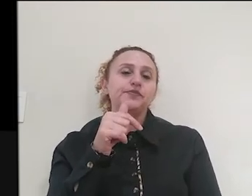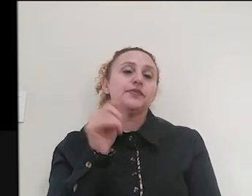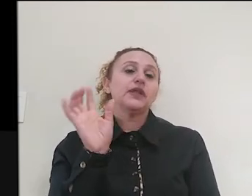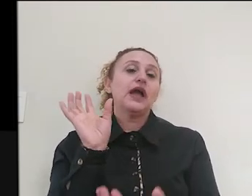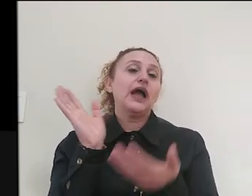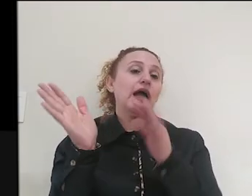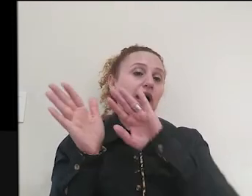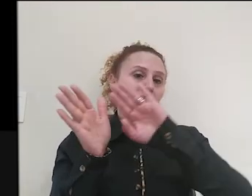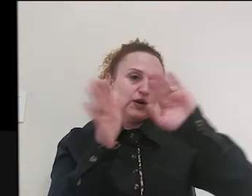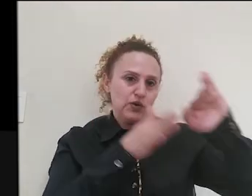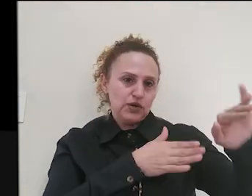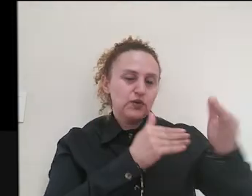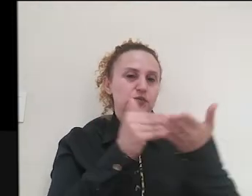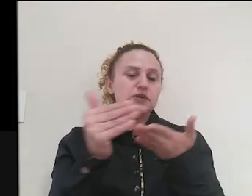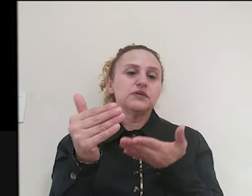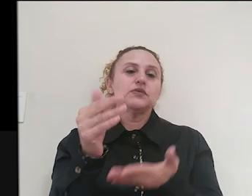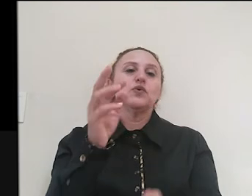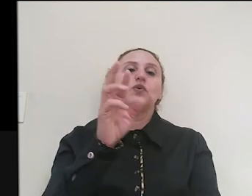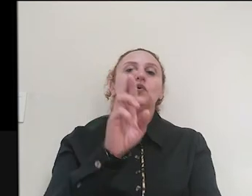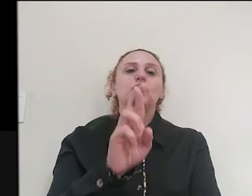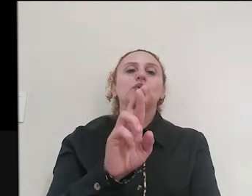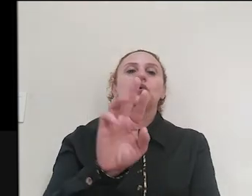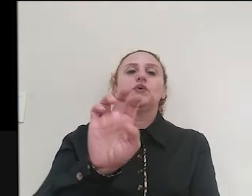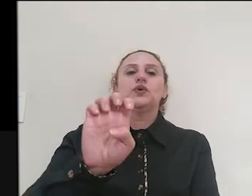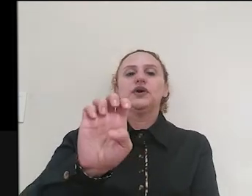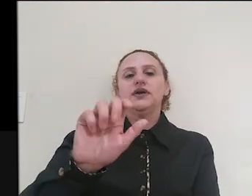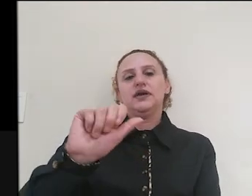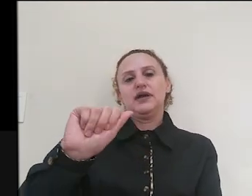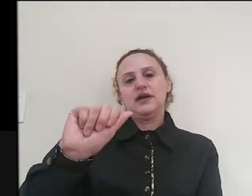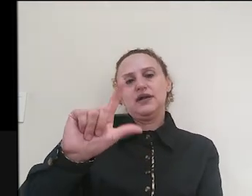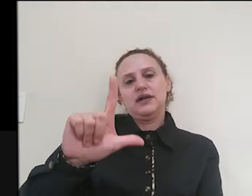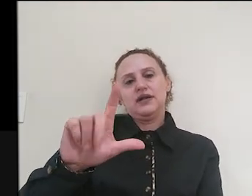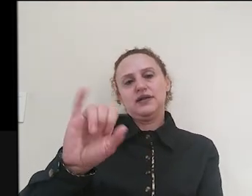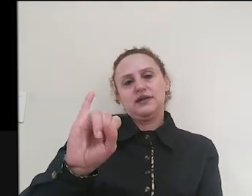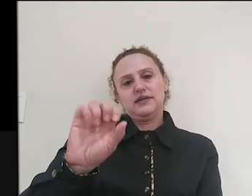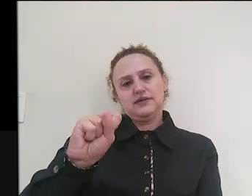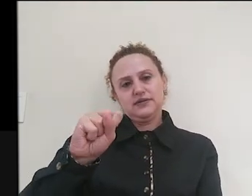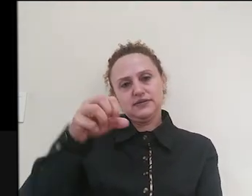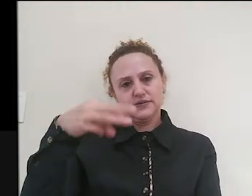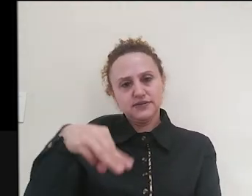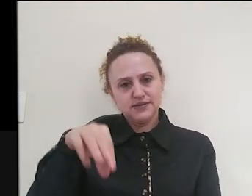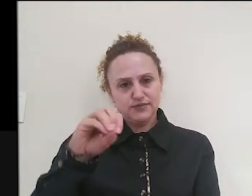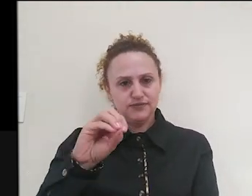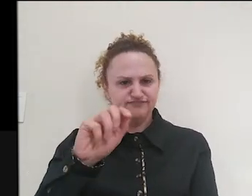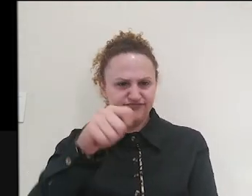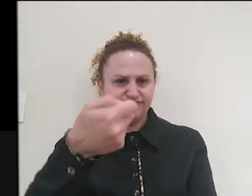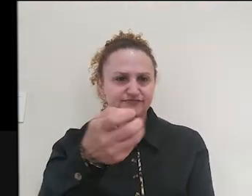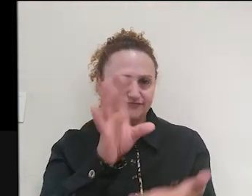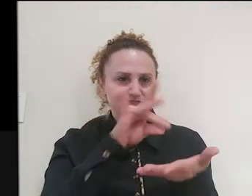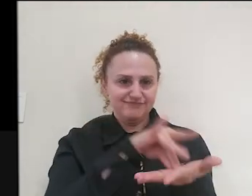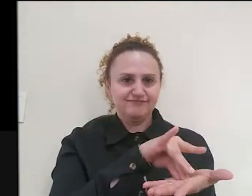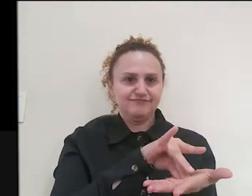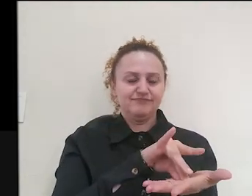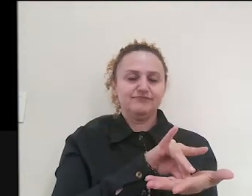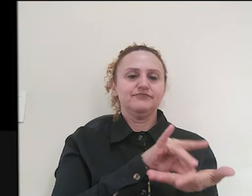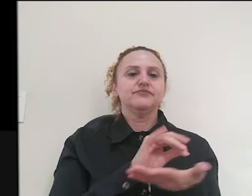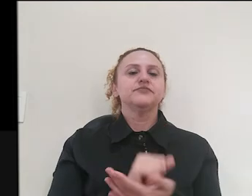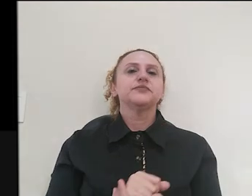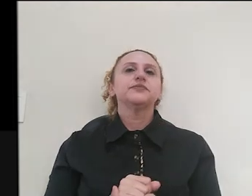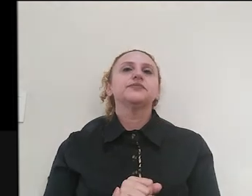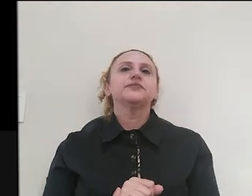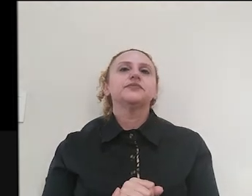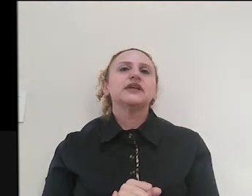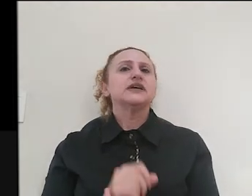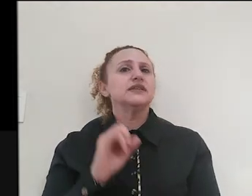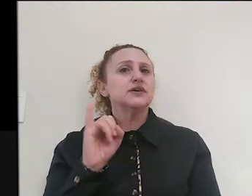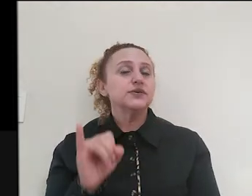O realismo, ele vai responder ao romantismo, a esse idealismo que ainda havia nas obras românticas. Então, se o romantismo